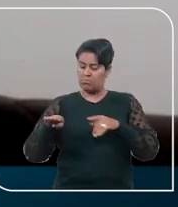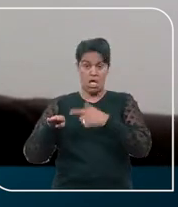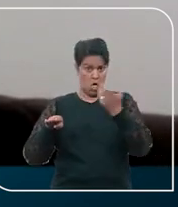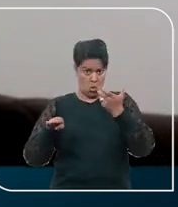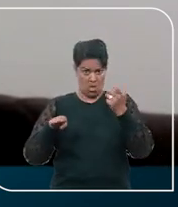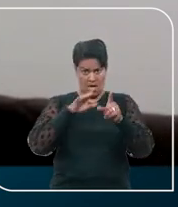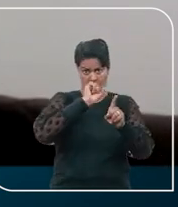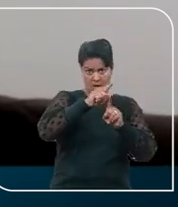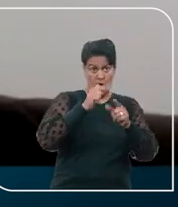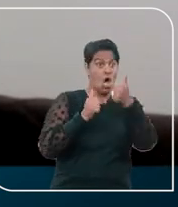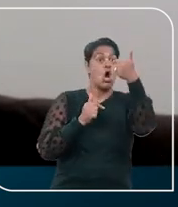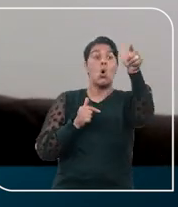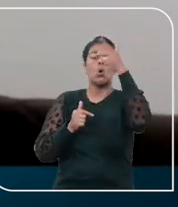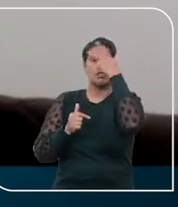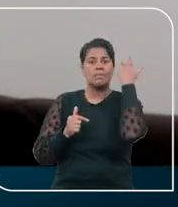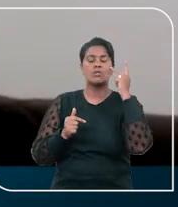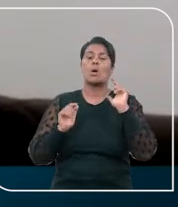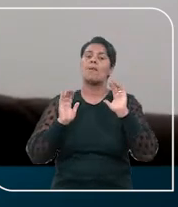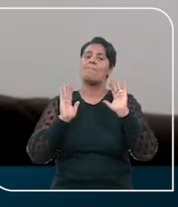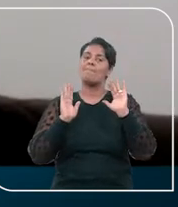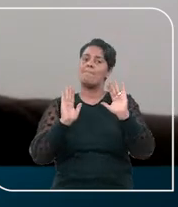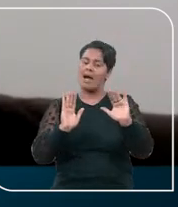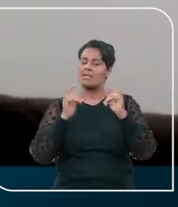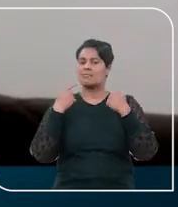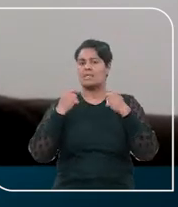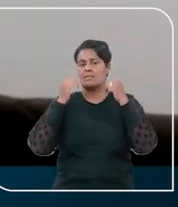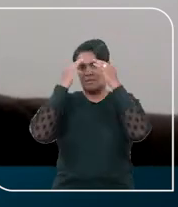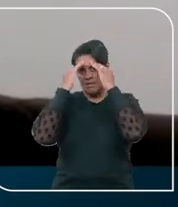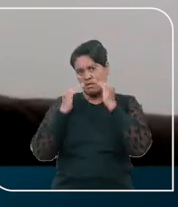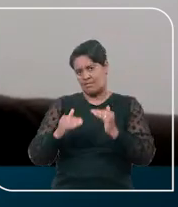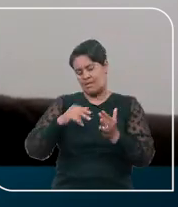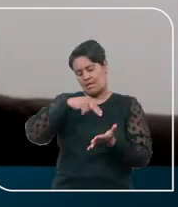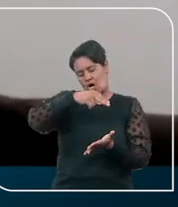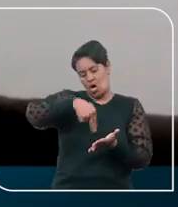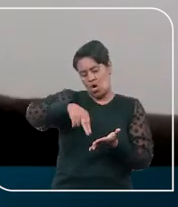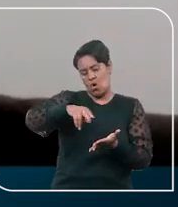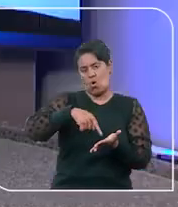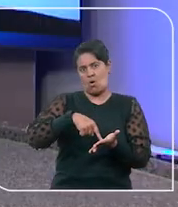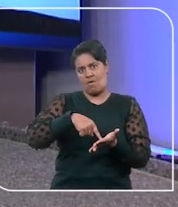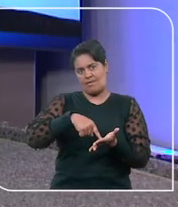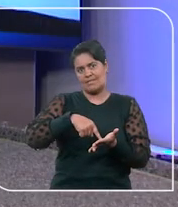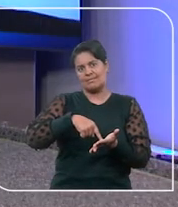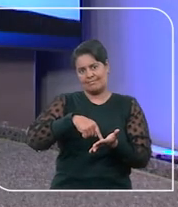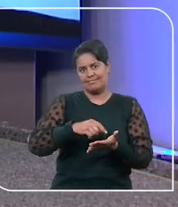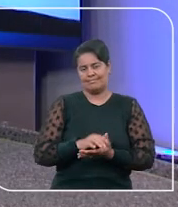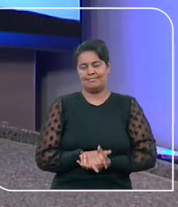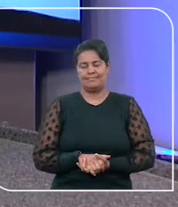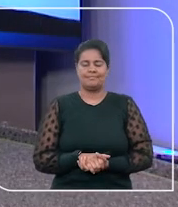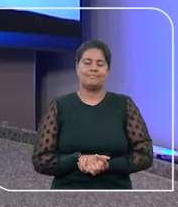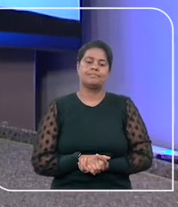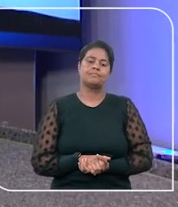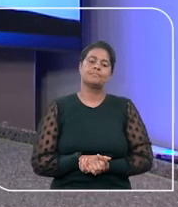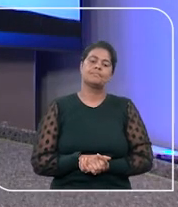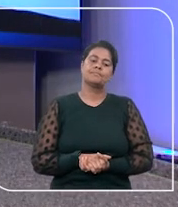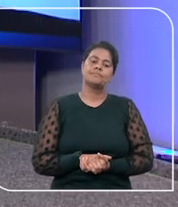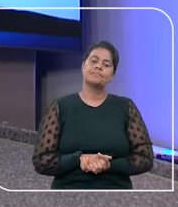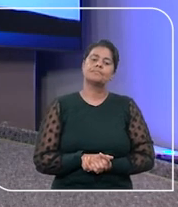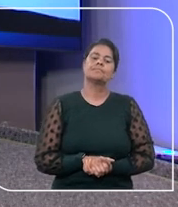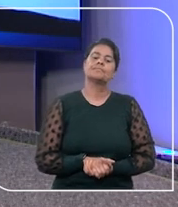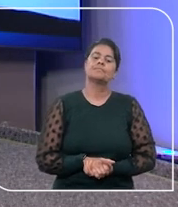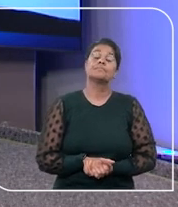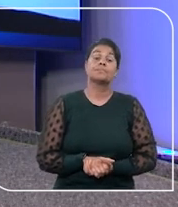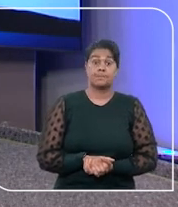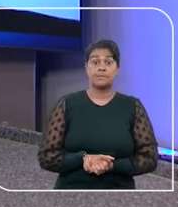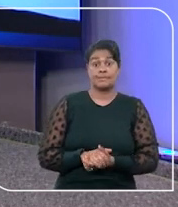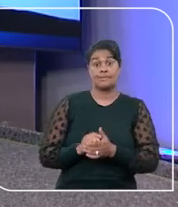para terceiros, somente com previsão na convenção e aprovação na Assembleia. Uhum. Ainda com você, professora Andréa Resch, a gente